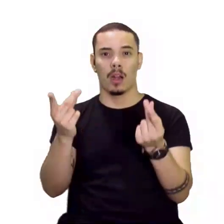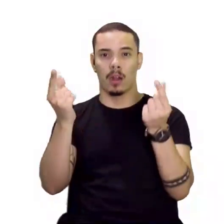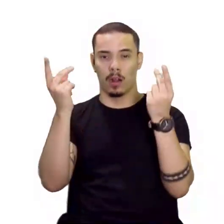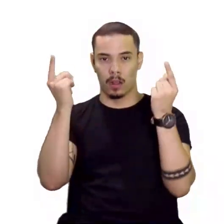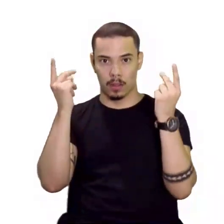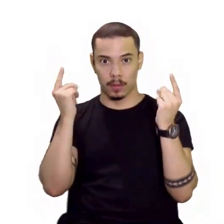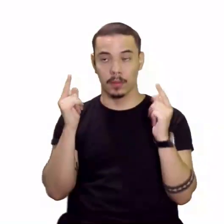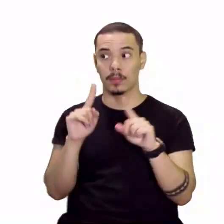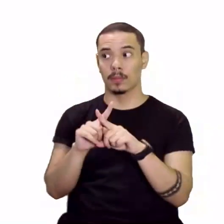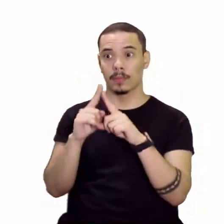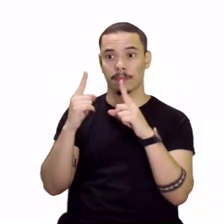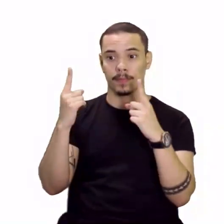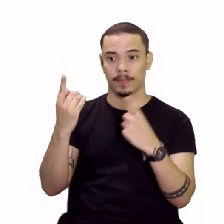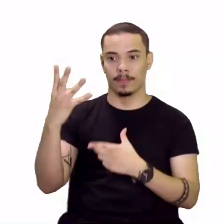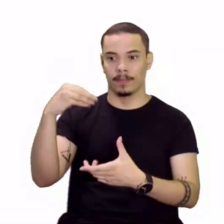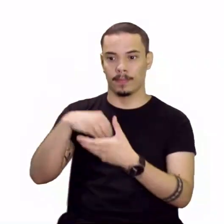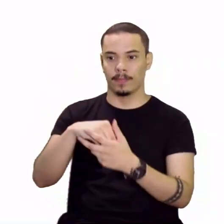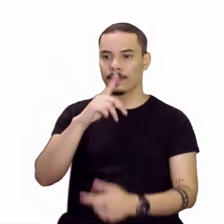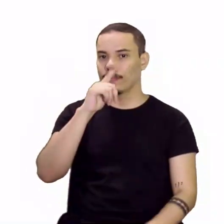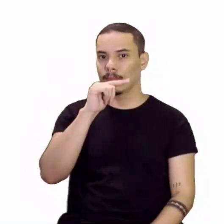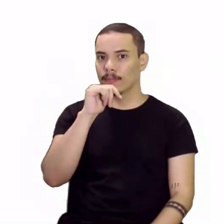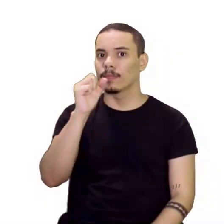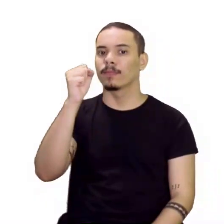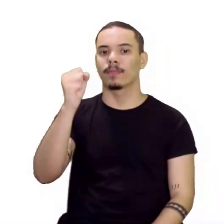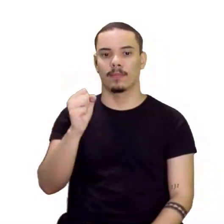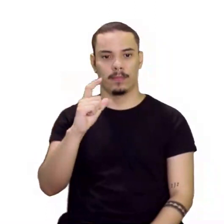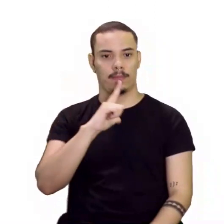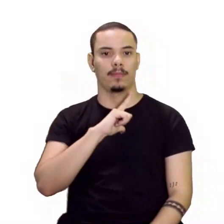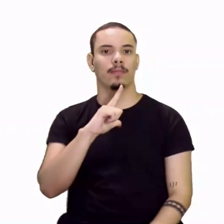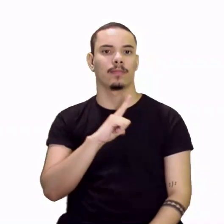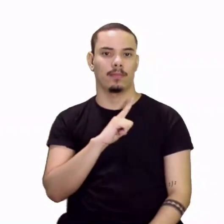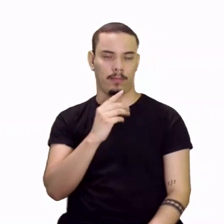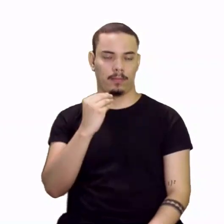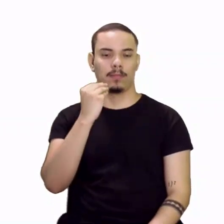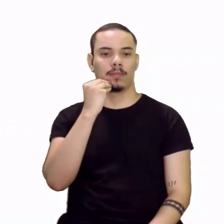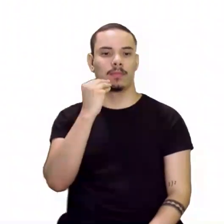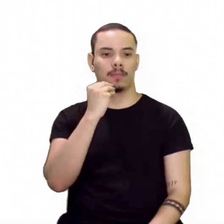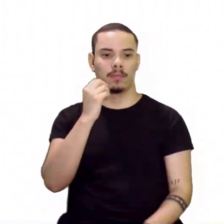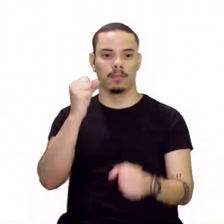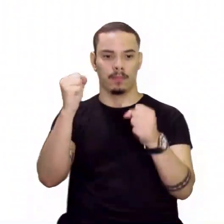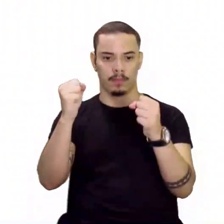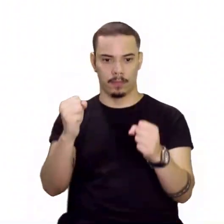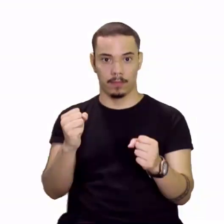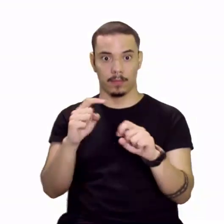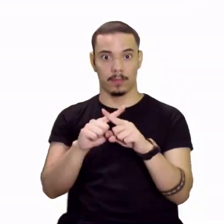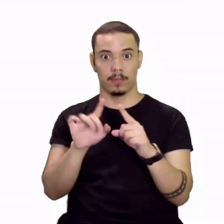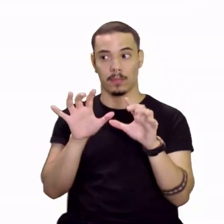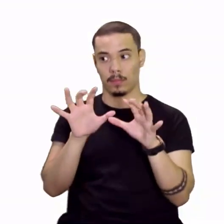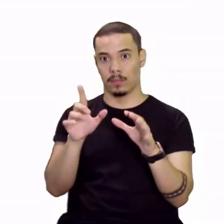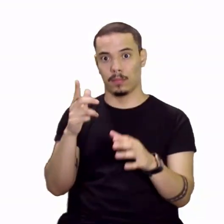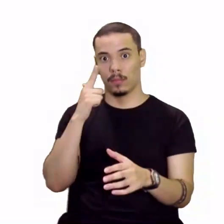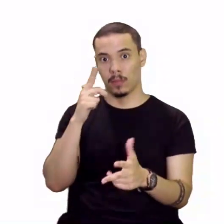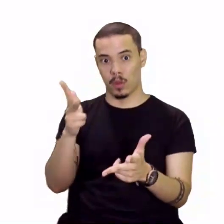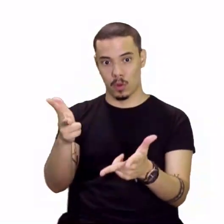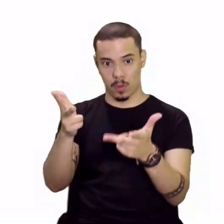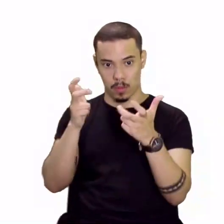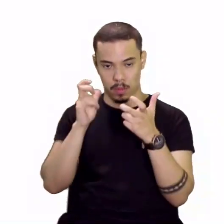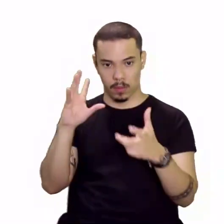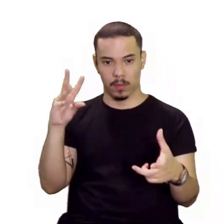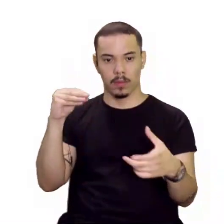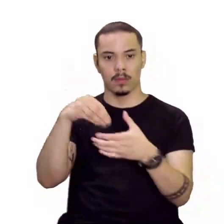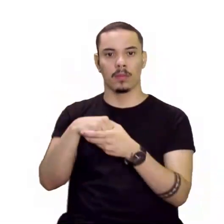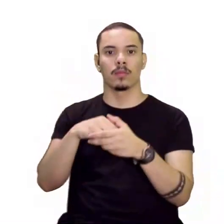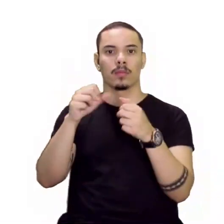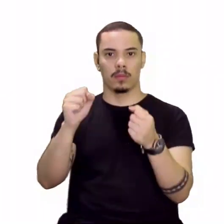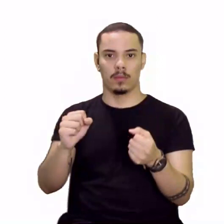Mas a Arimateia, dentro da água não pode ter? Pode sim, tá? Da maneira que você está observando esse relevo externo, também